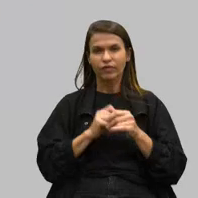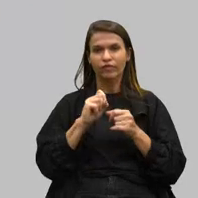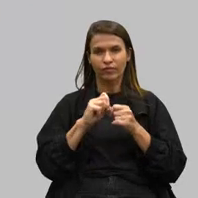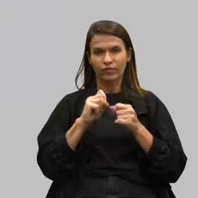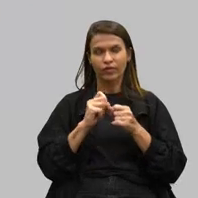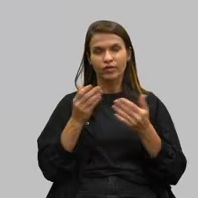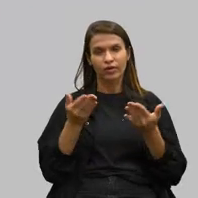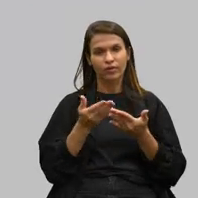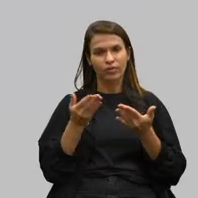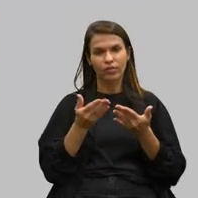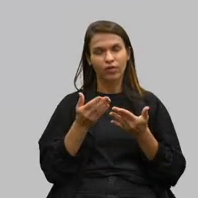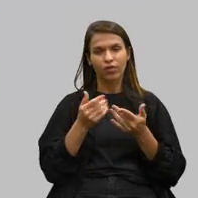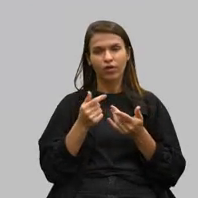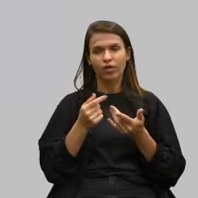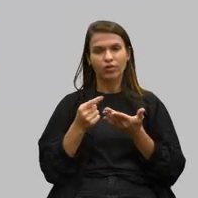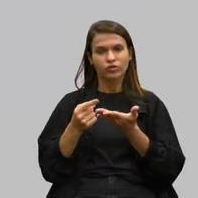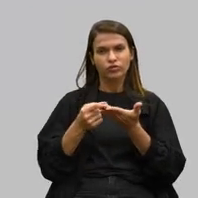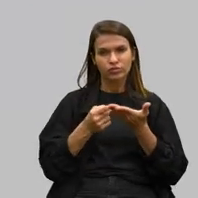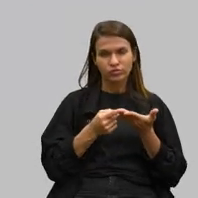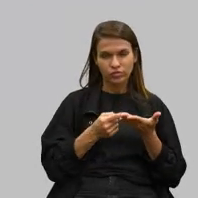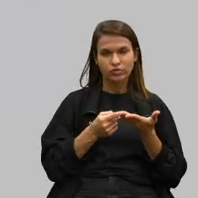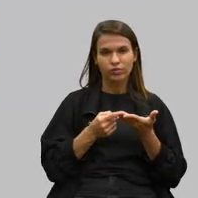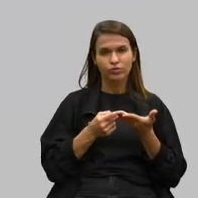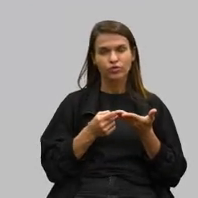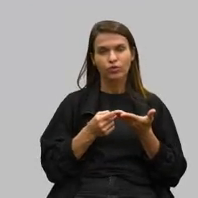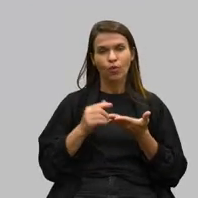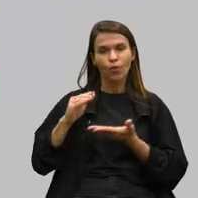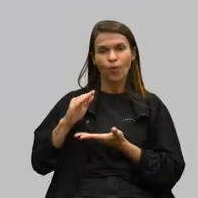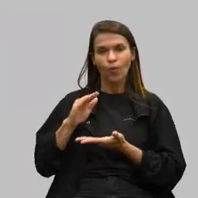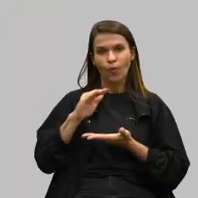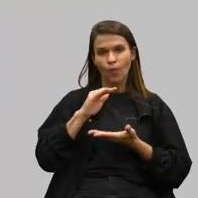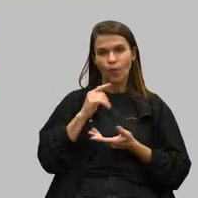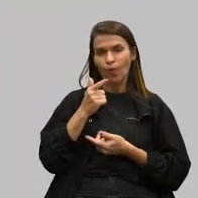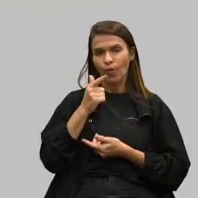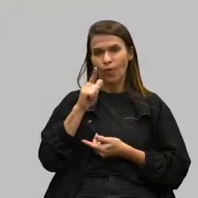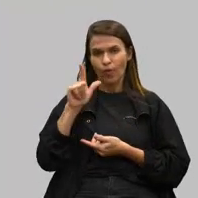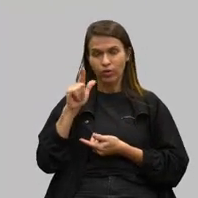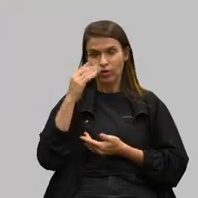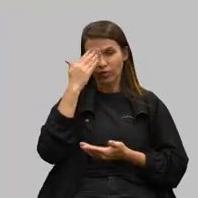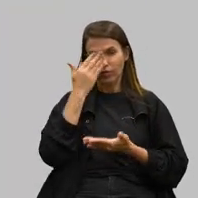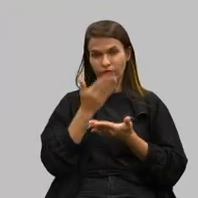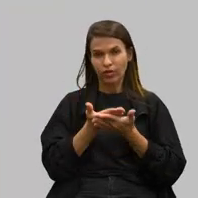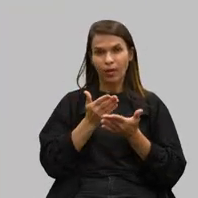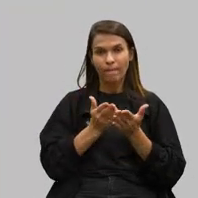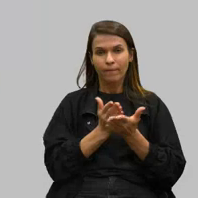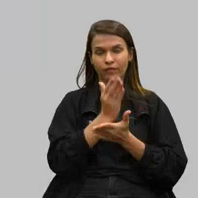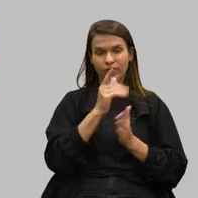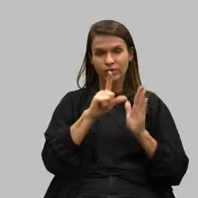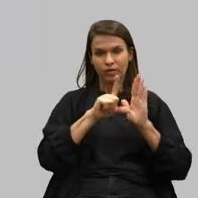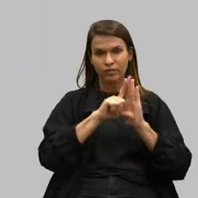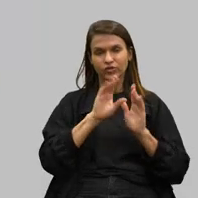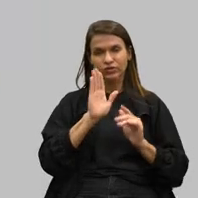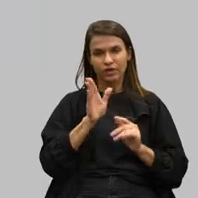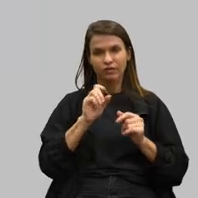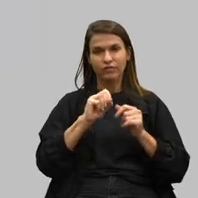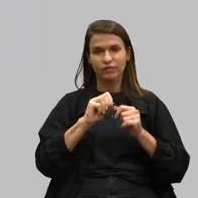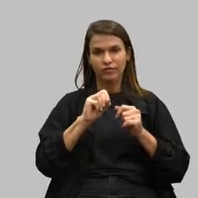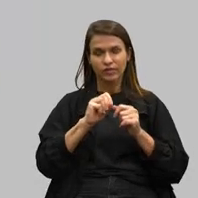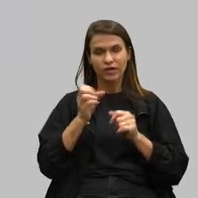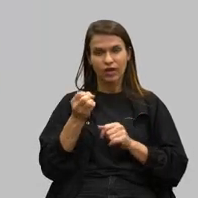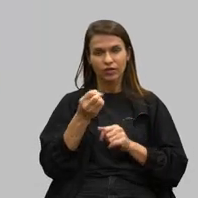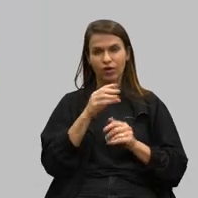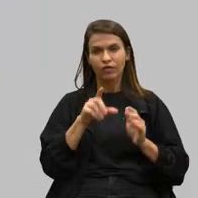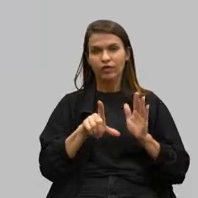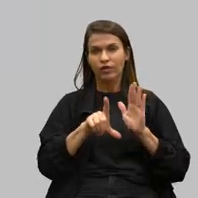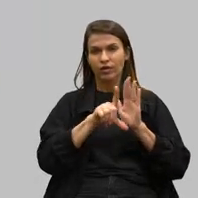não chamando as entregas do outro pregão, confiando na aprovação da lei, então nós já vamos fazer a nova lei.